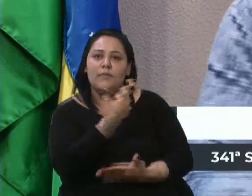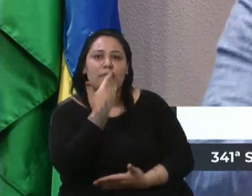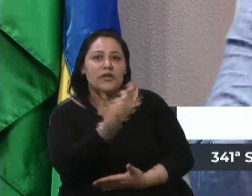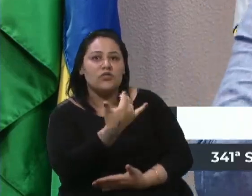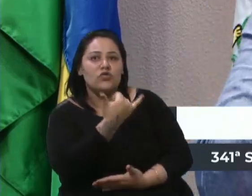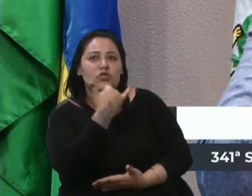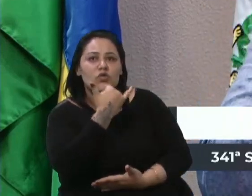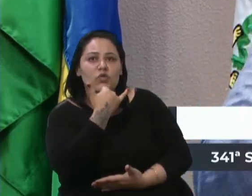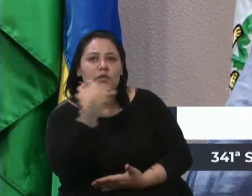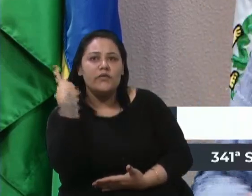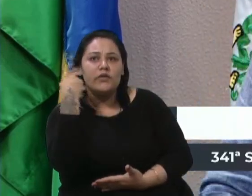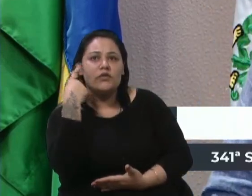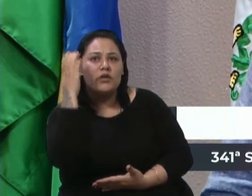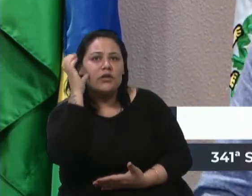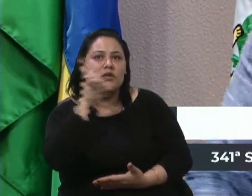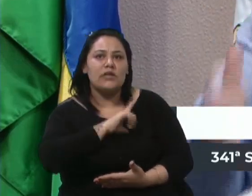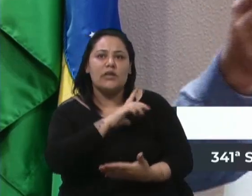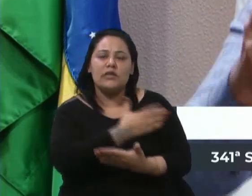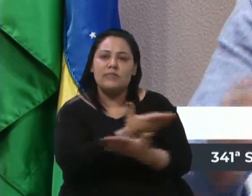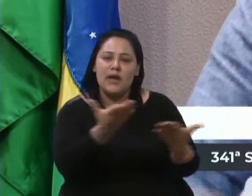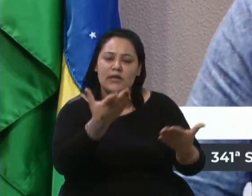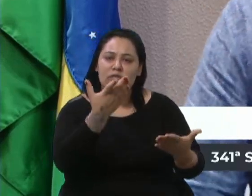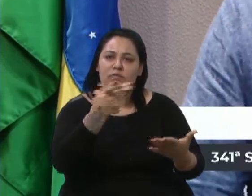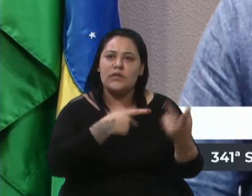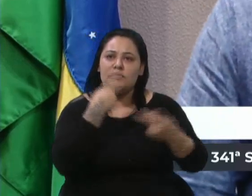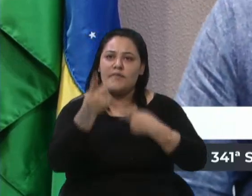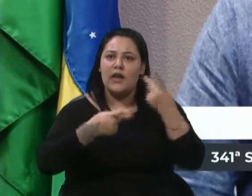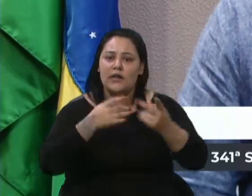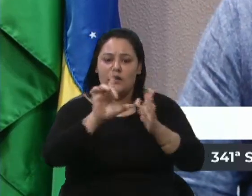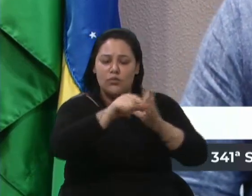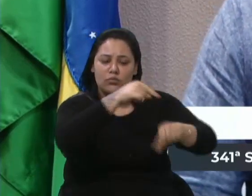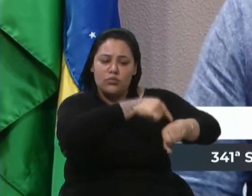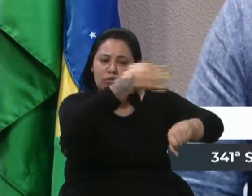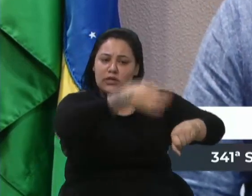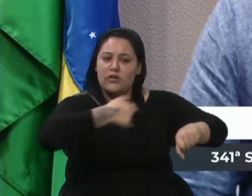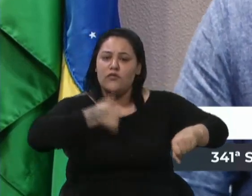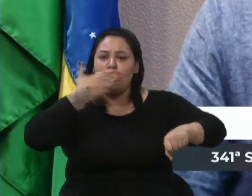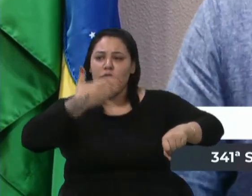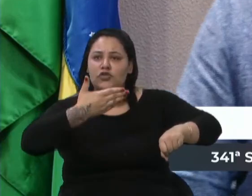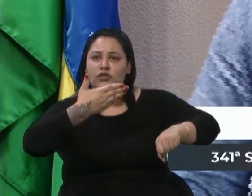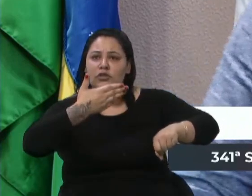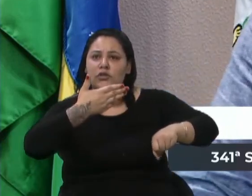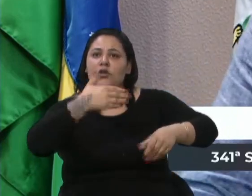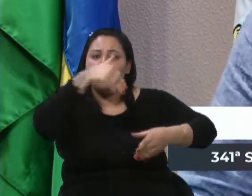que tem mais espaço aí para as manifestações. No momento oportuno, peço o voto e